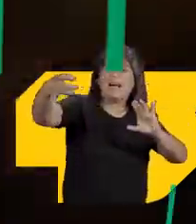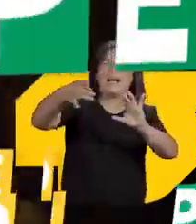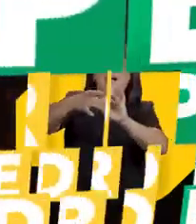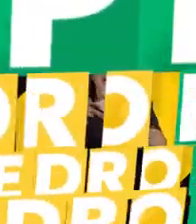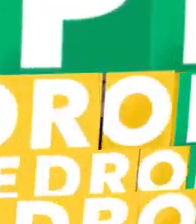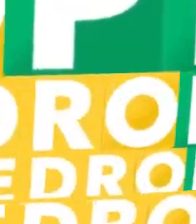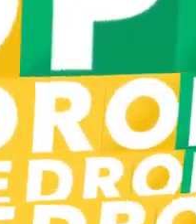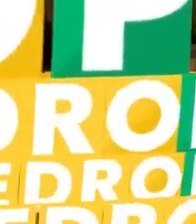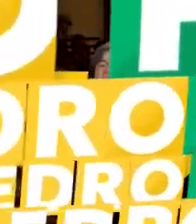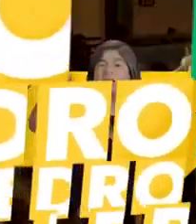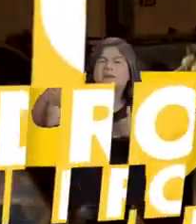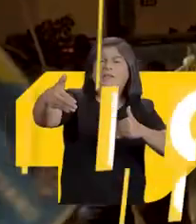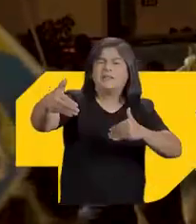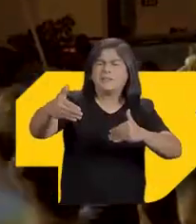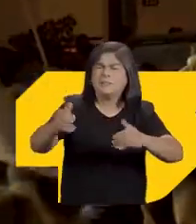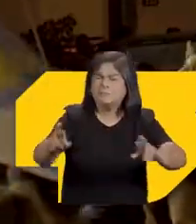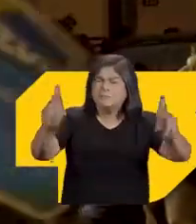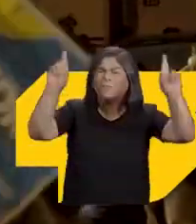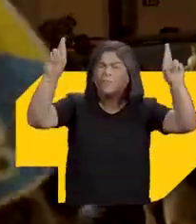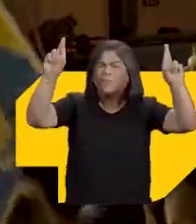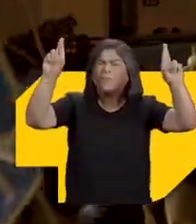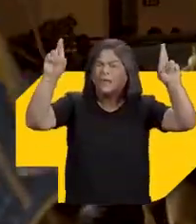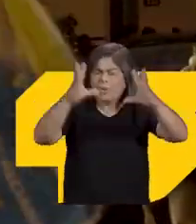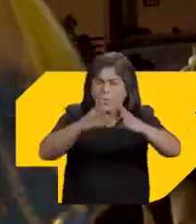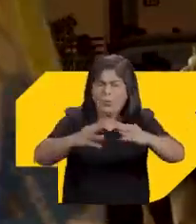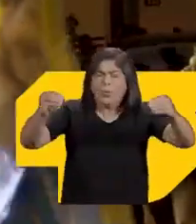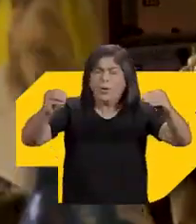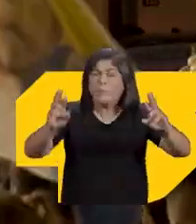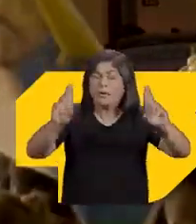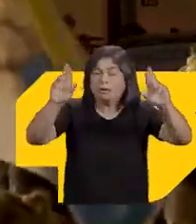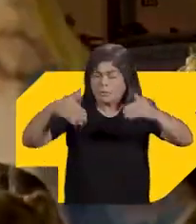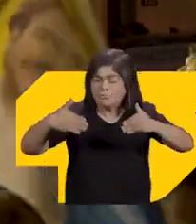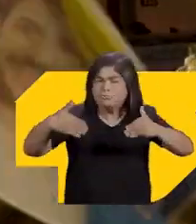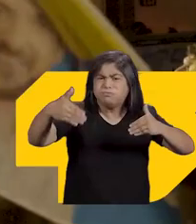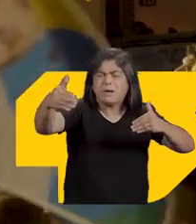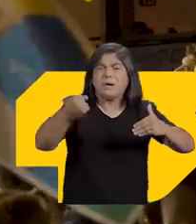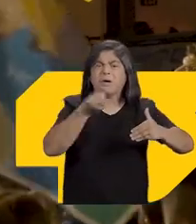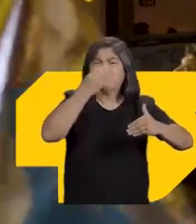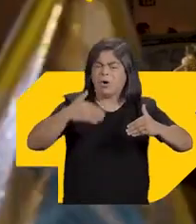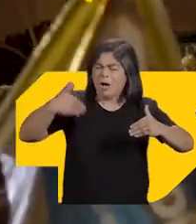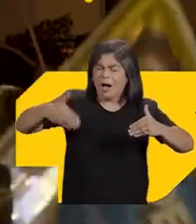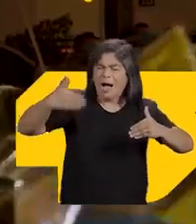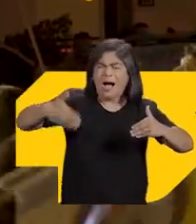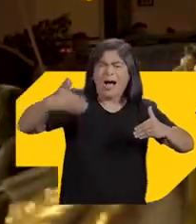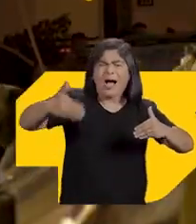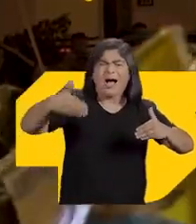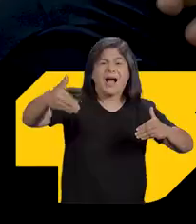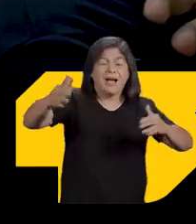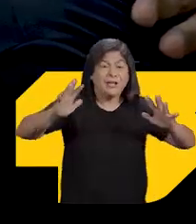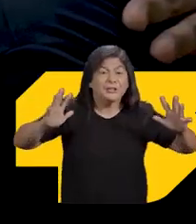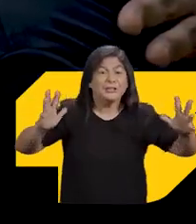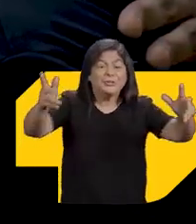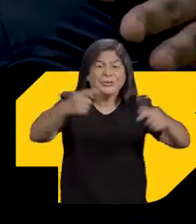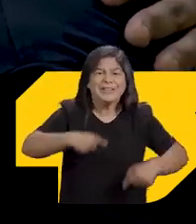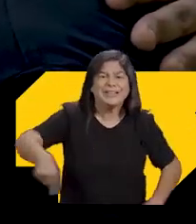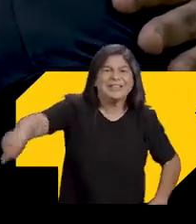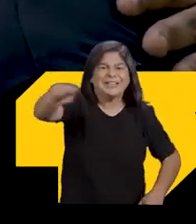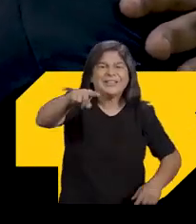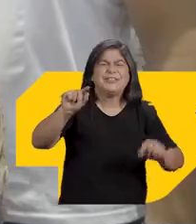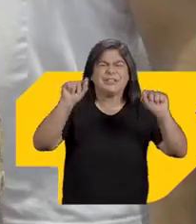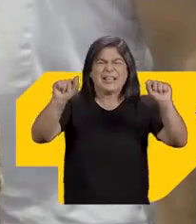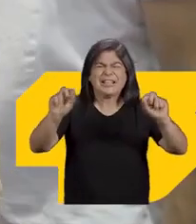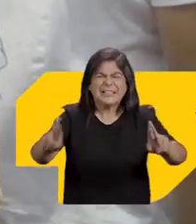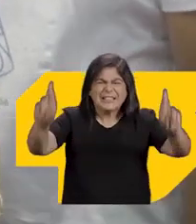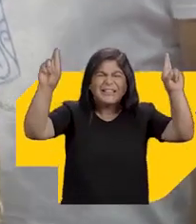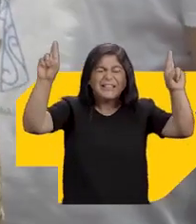sonhar junto. Tudo passa. E o que fica nessa vida é o bem que a gente faz. E é contando com